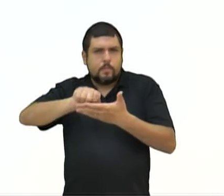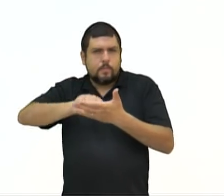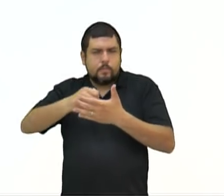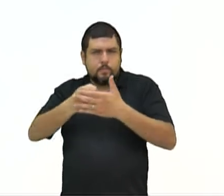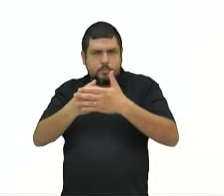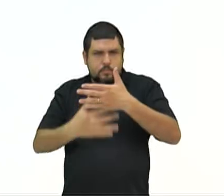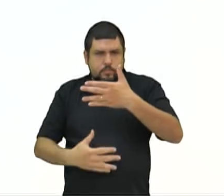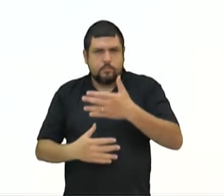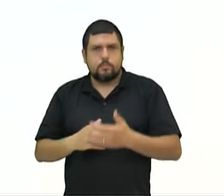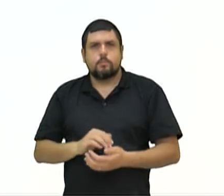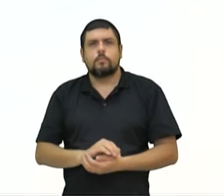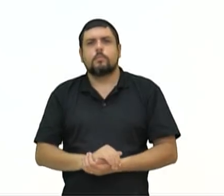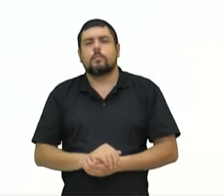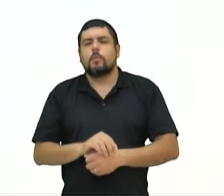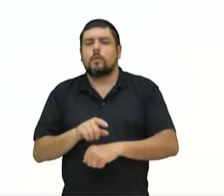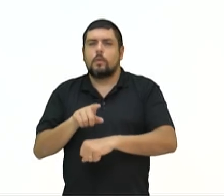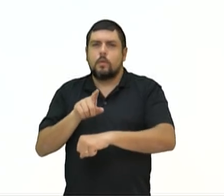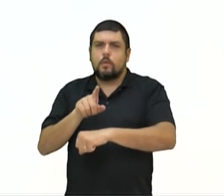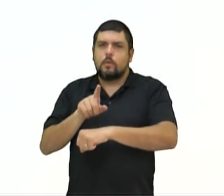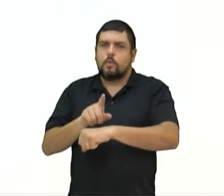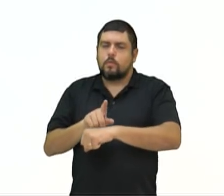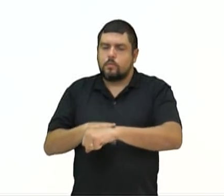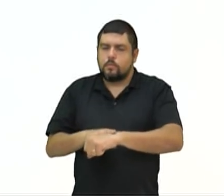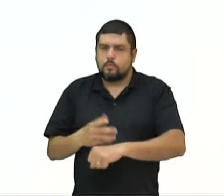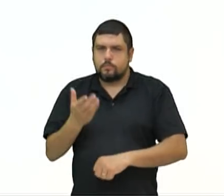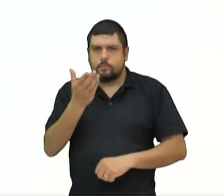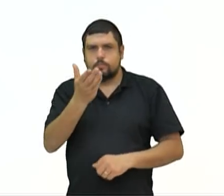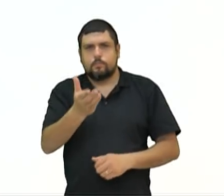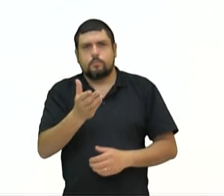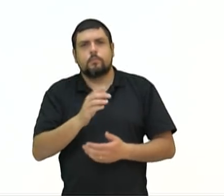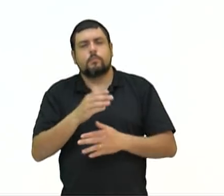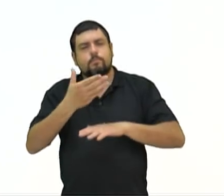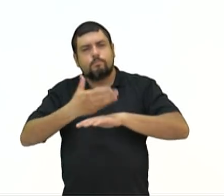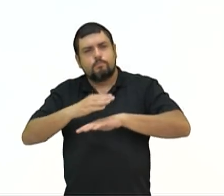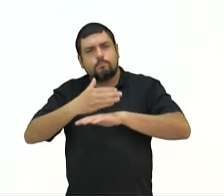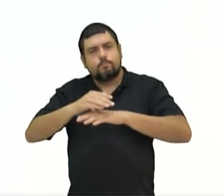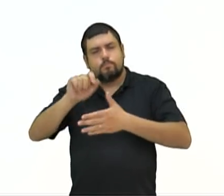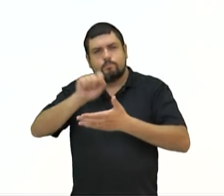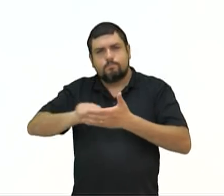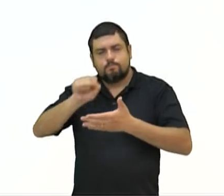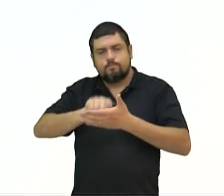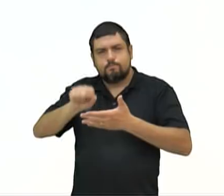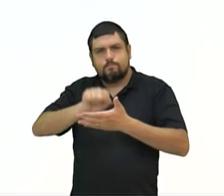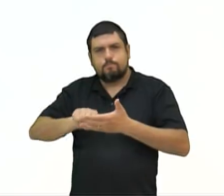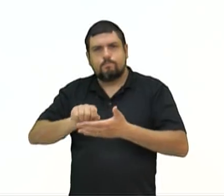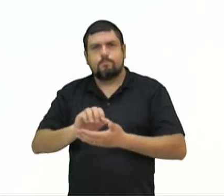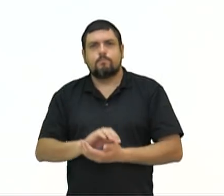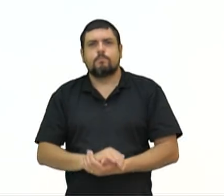linguagem não verbal. Tá? Um tempo significativo para mais esse exercício aí de produção escrita.